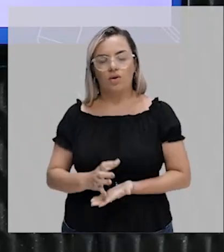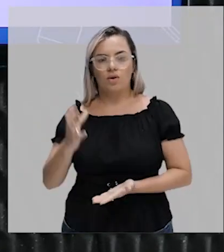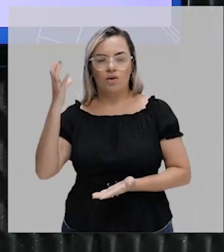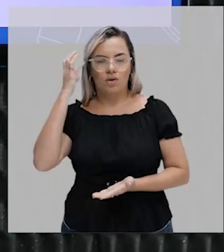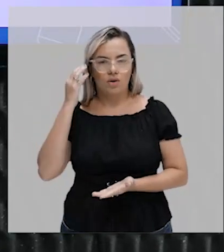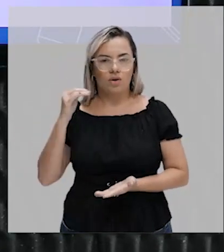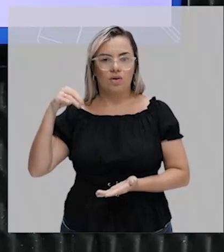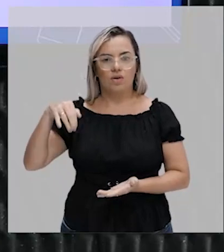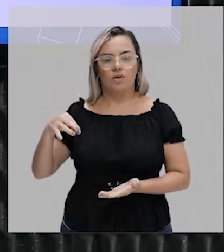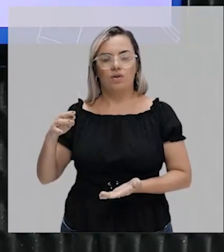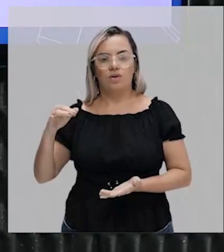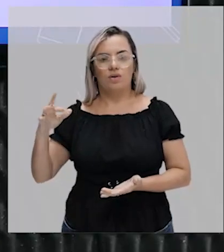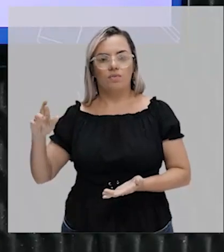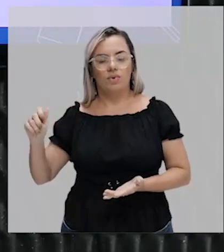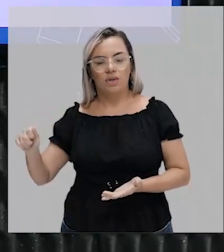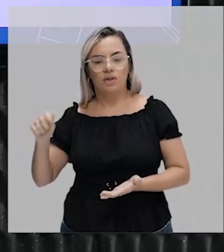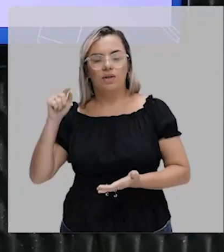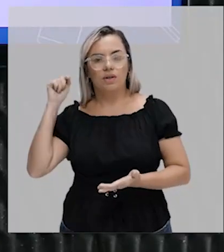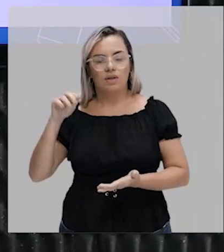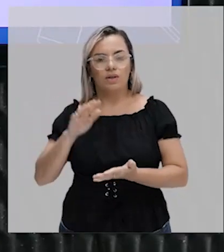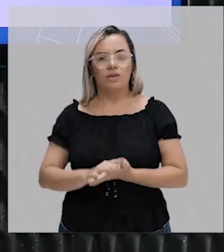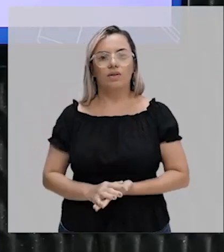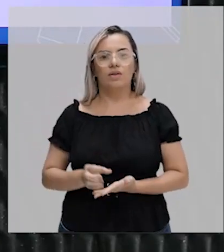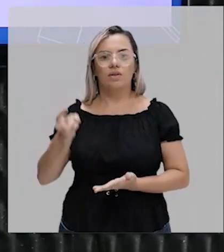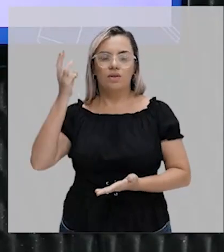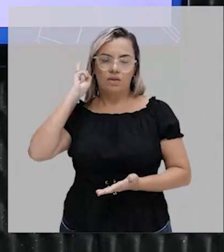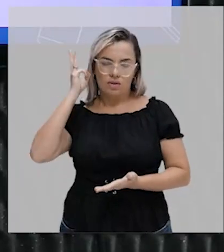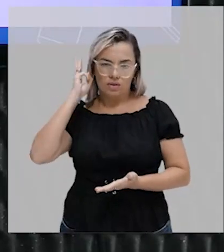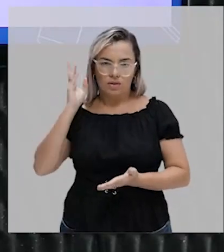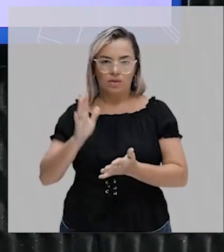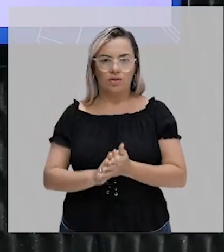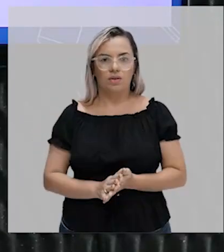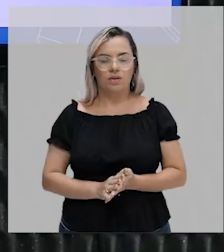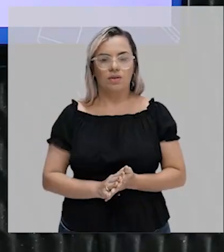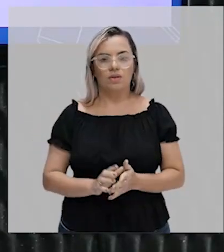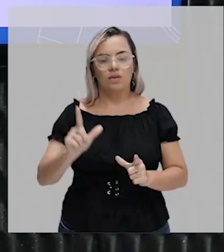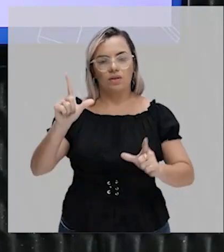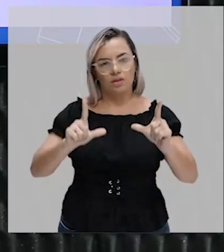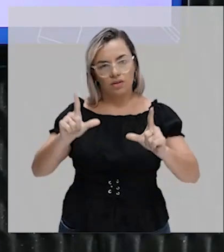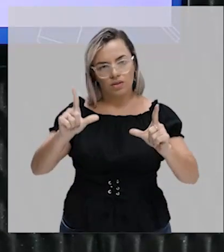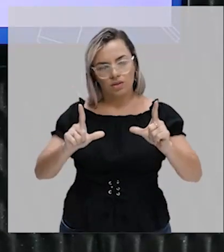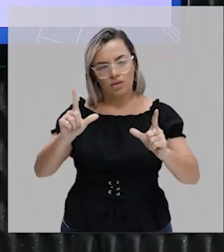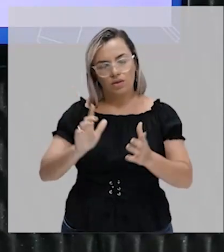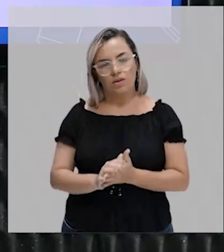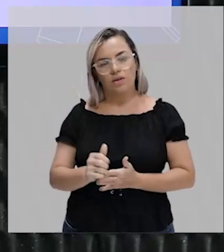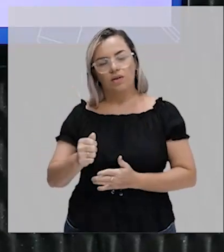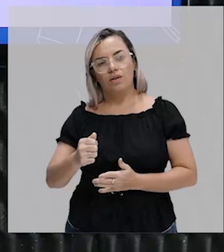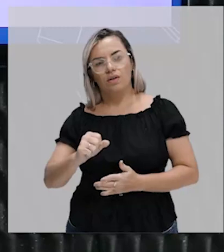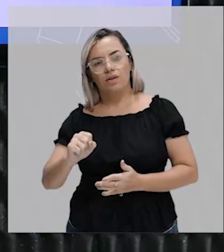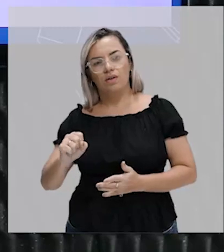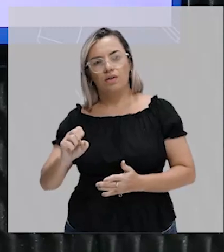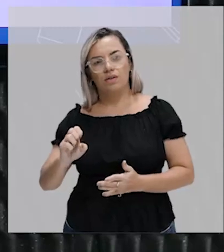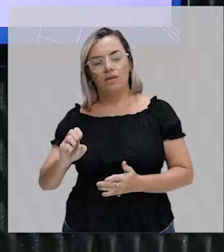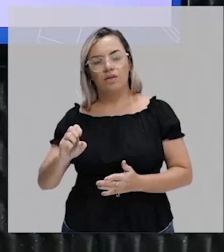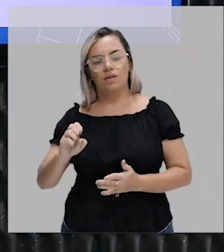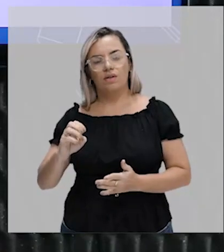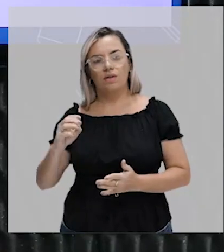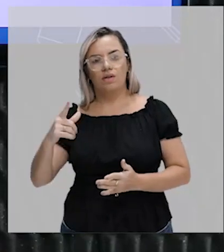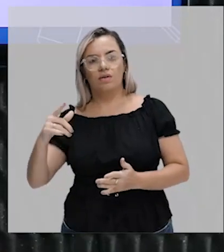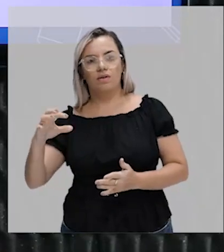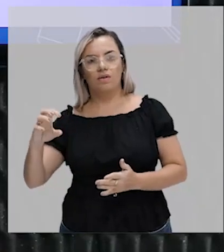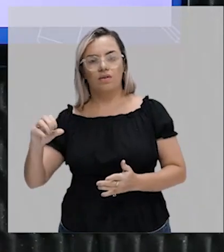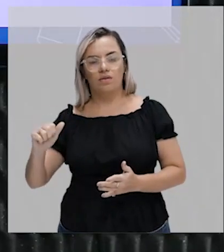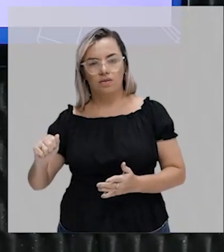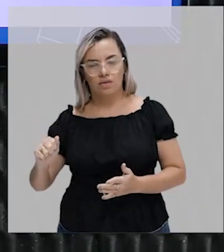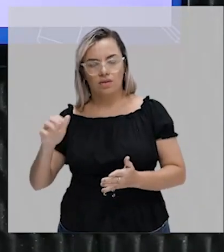na plataforma do Spotify e, é claro, na TV Assembleia. Então procura lá, Plataforma Gonçalves Dias, que tu